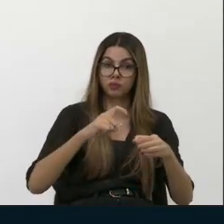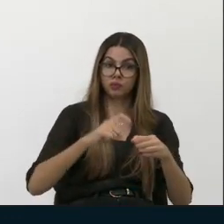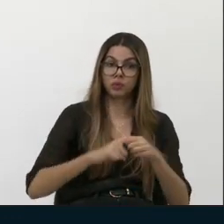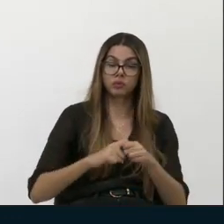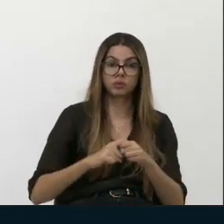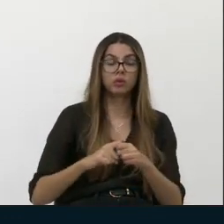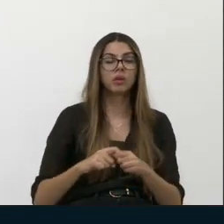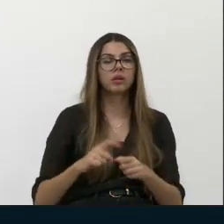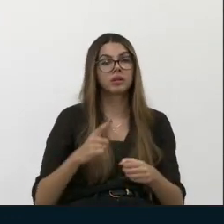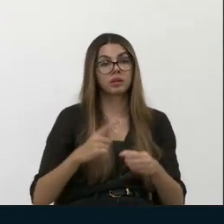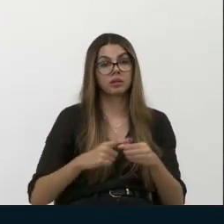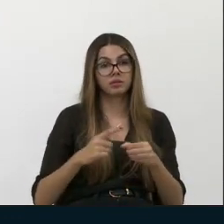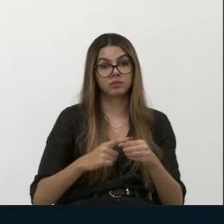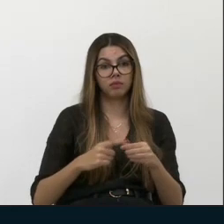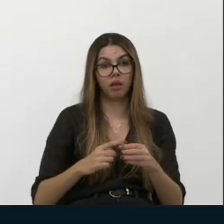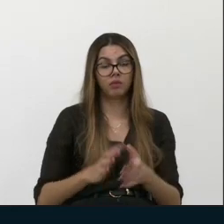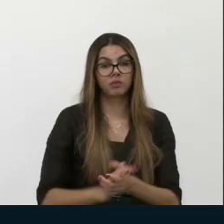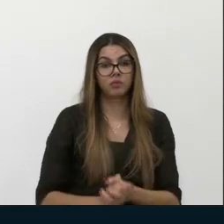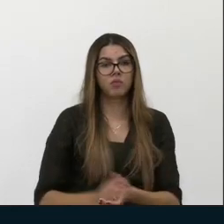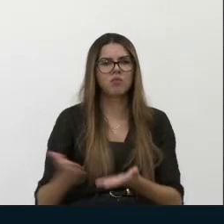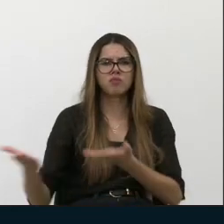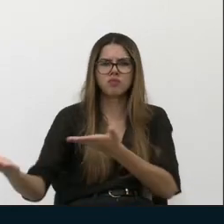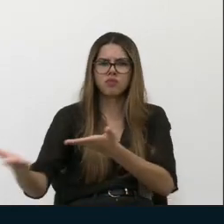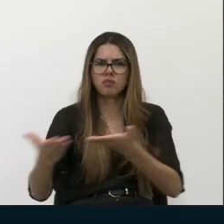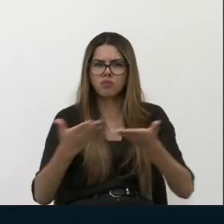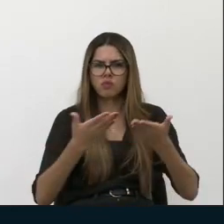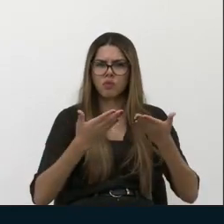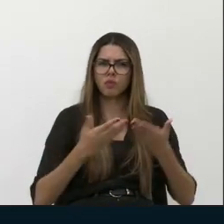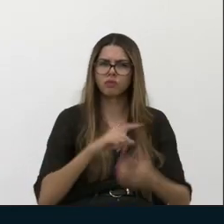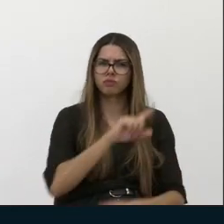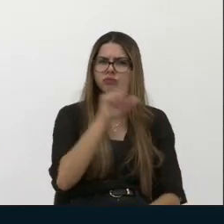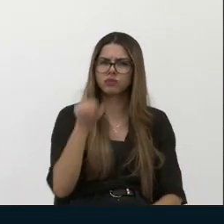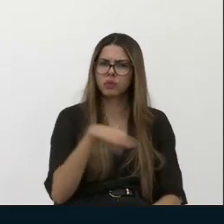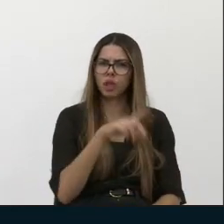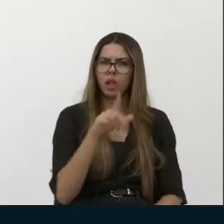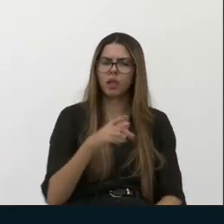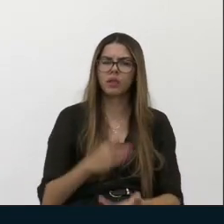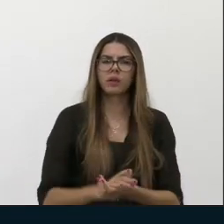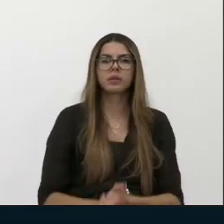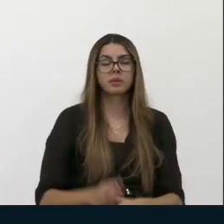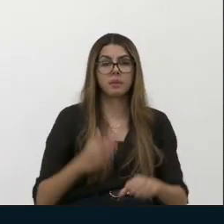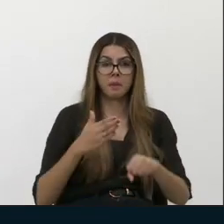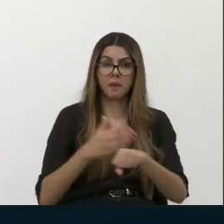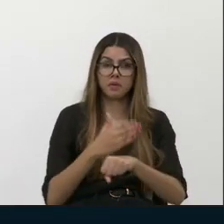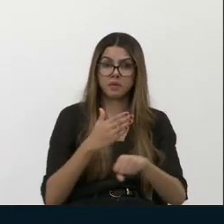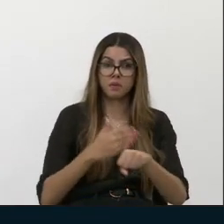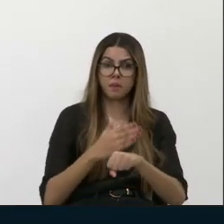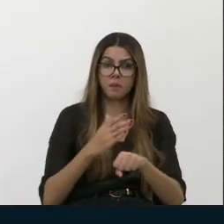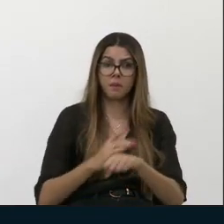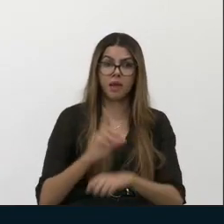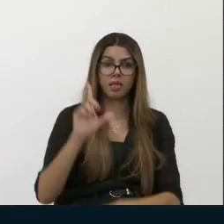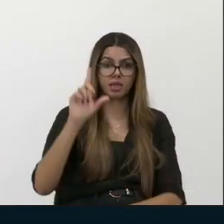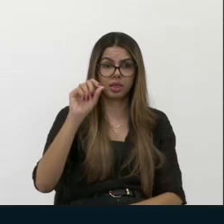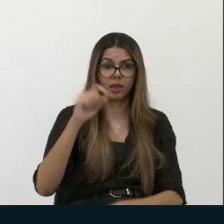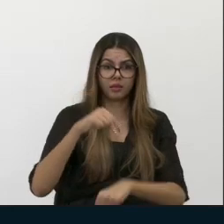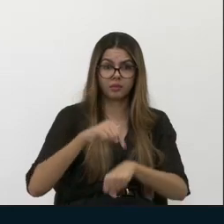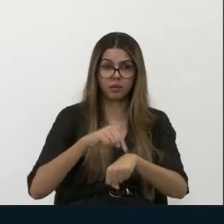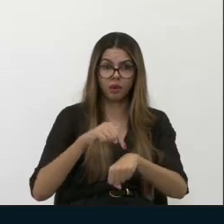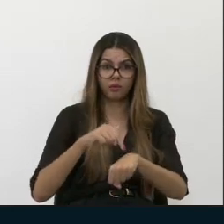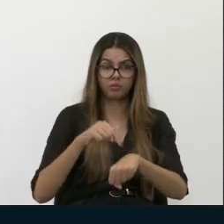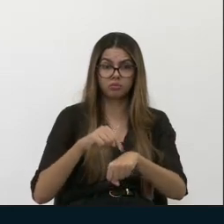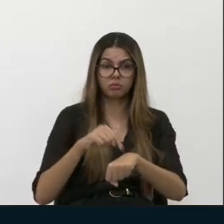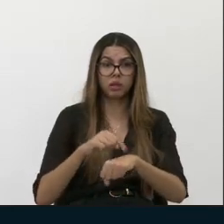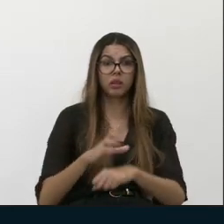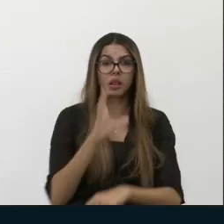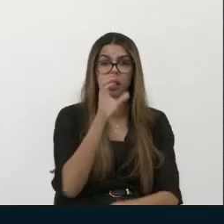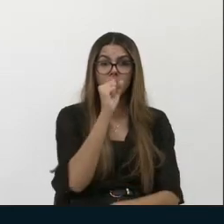pauta nacional. Então, convido a todos vocês que quiserem estar presentes no próximo sábado agora, às 10 horas da manhã, no Trevo de Bom Sucesso,